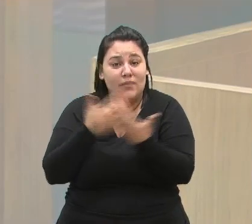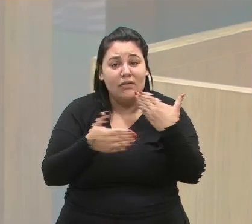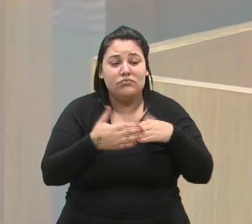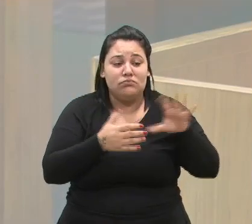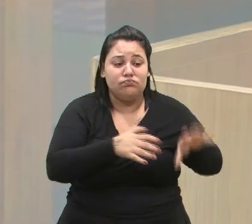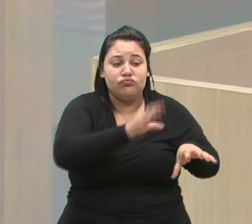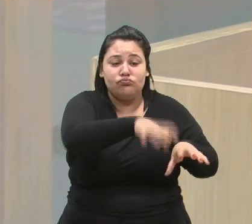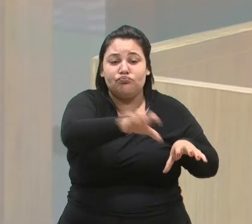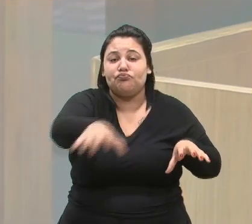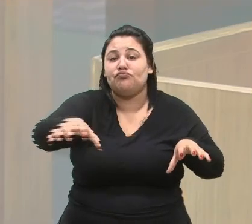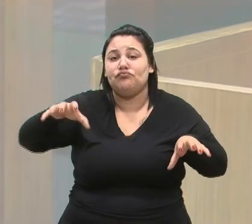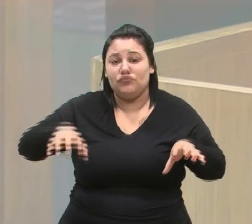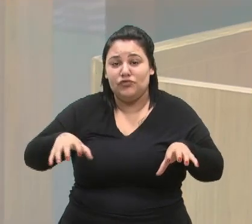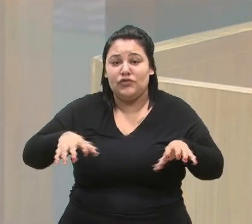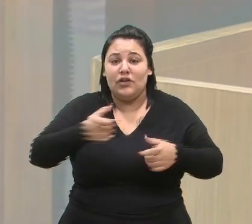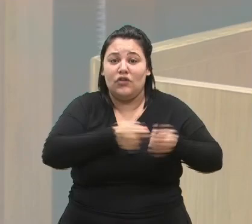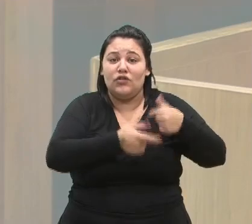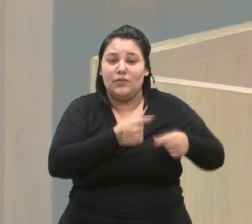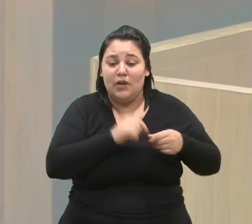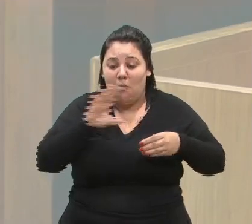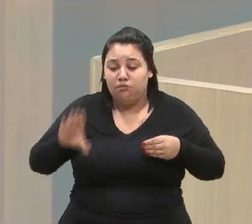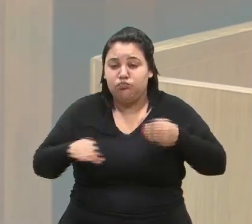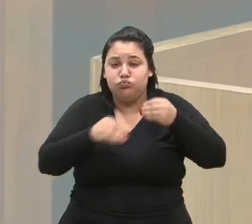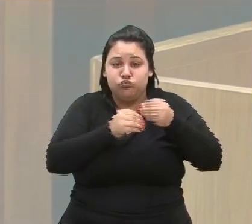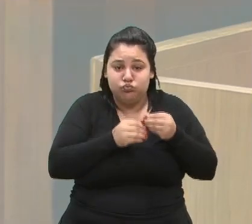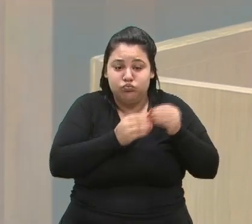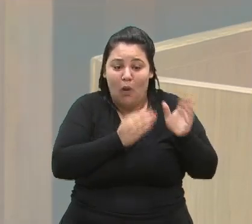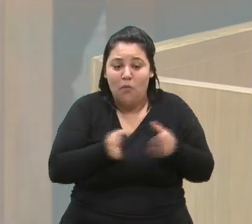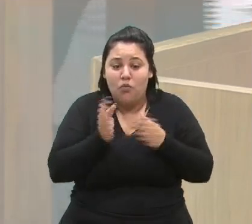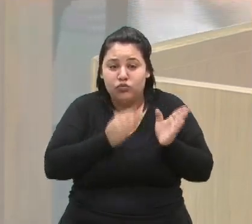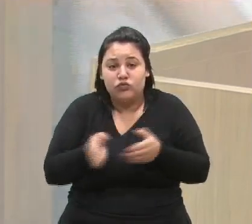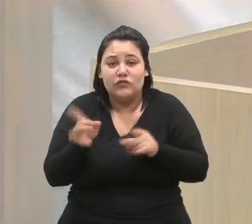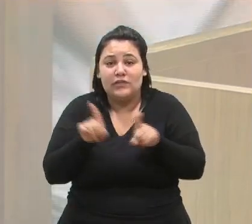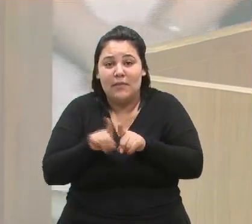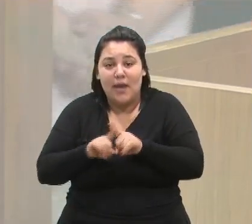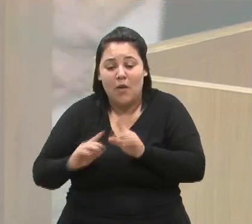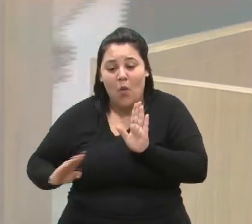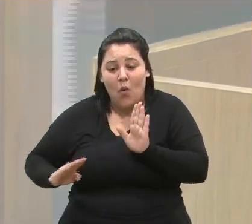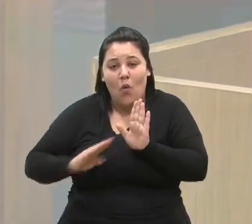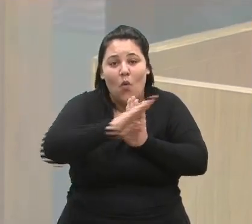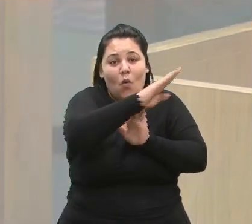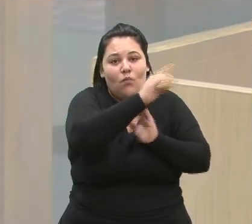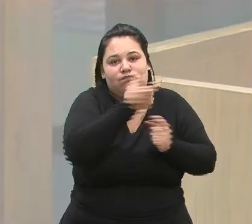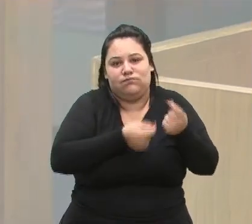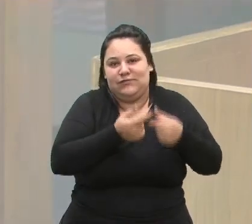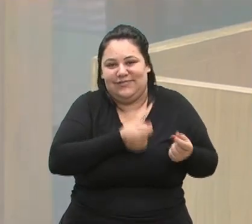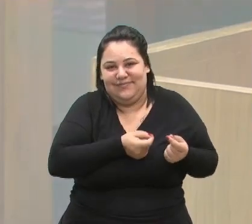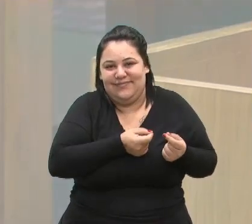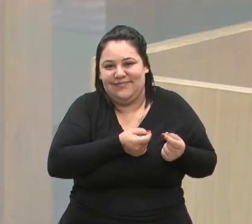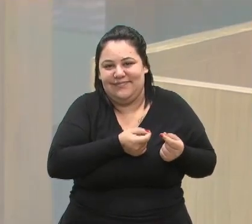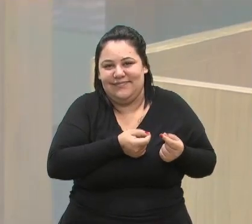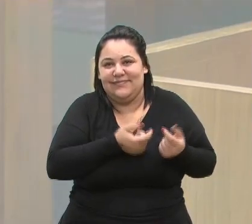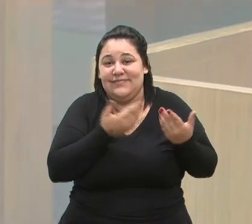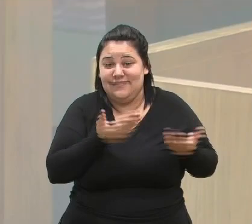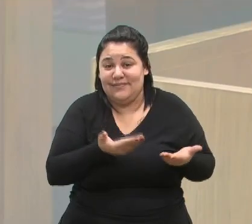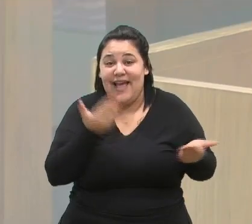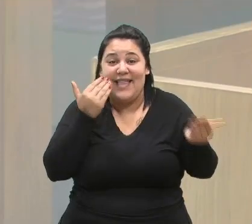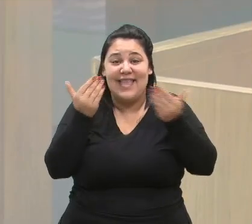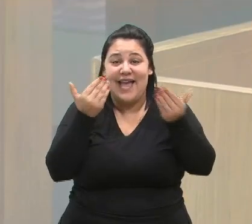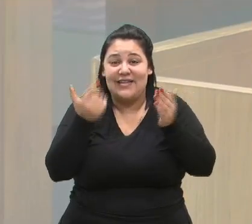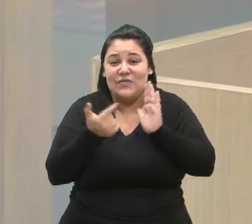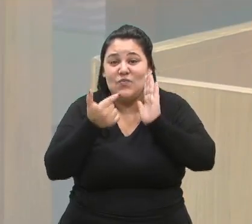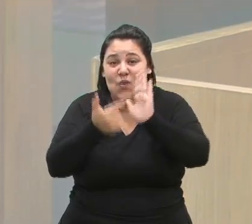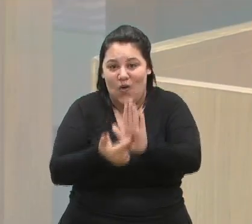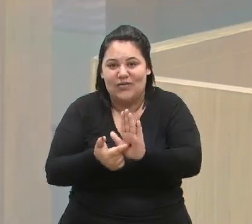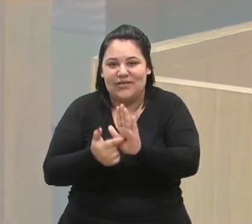com um incremento sustentável da produtividade e crescimento econômico. A projeção aponta para um incremento